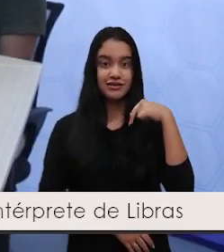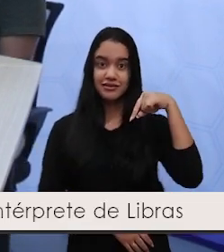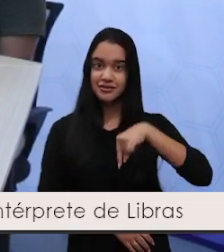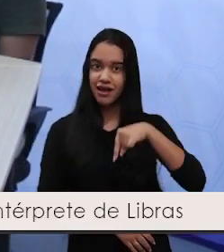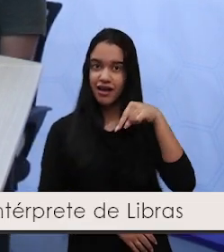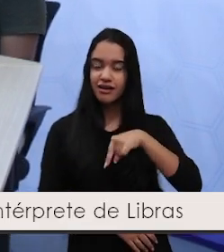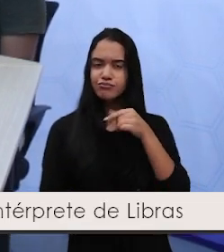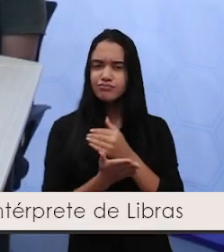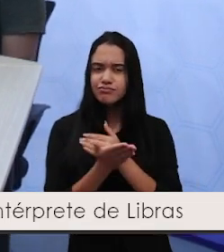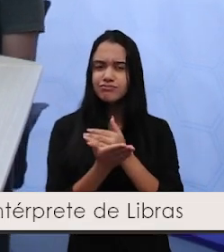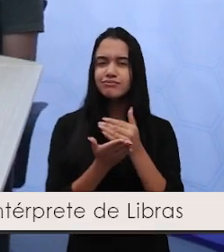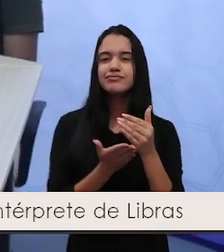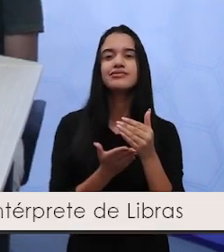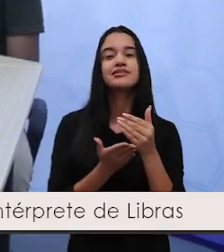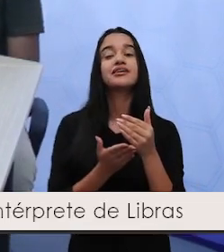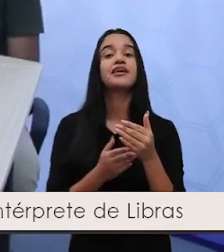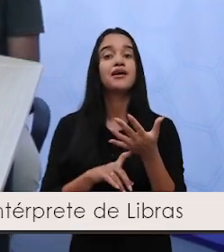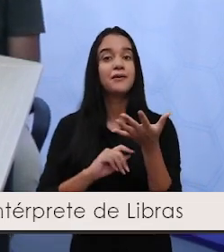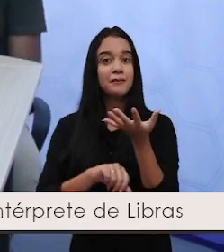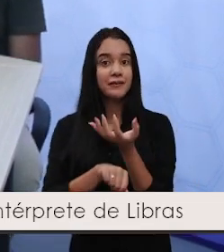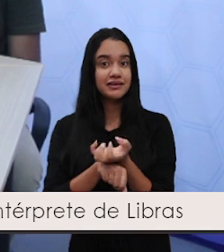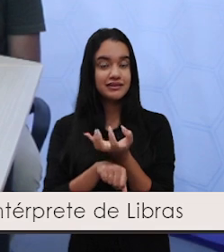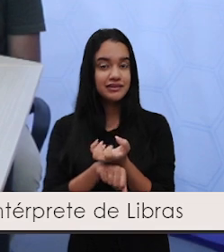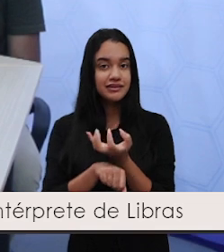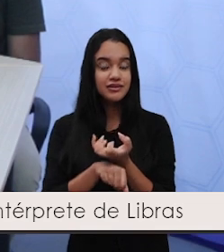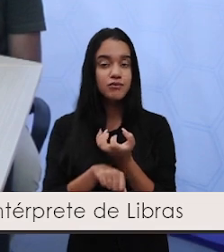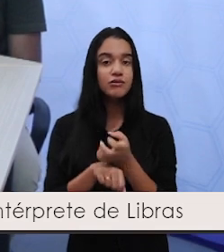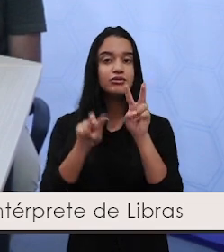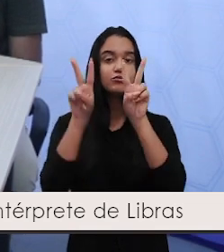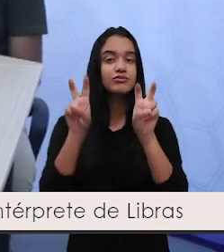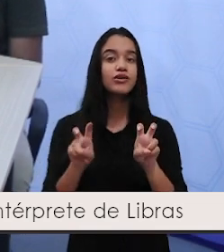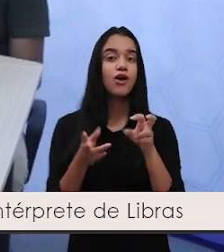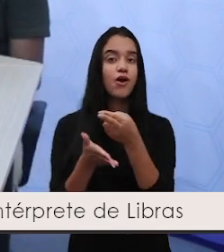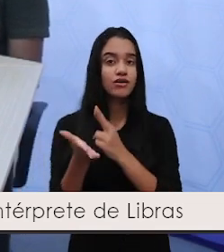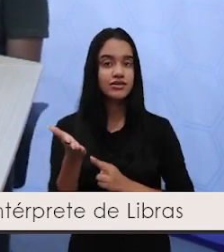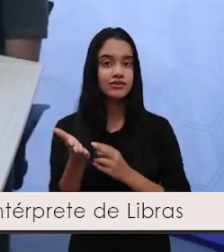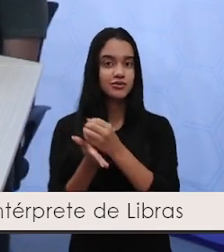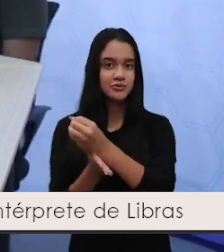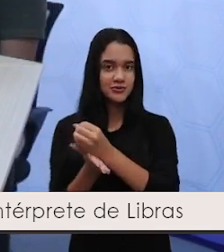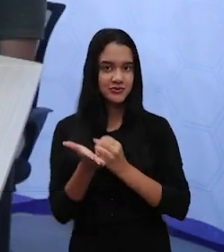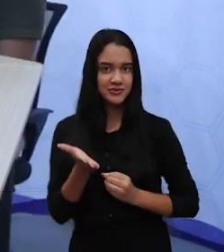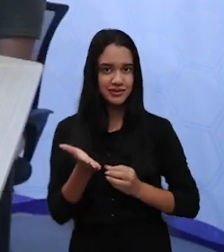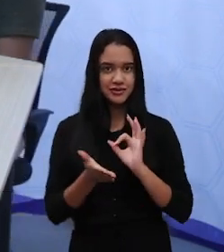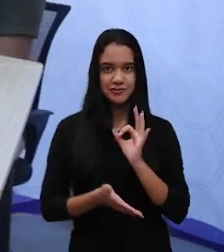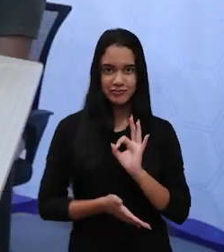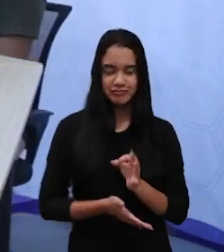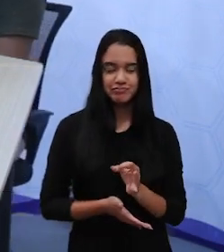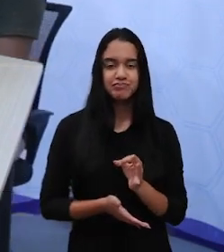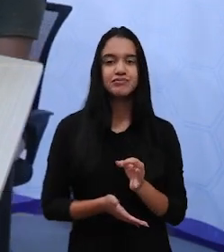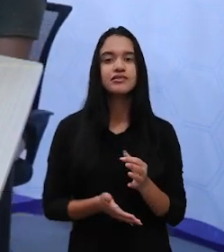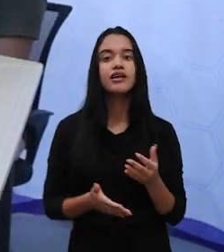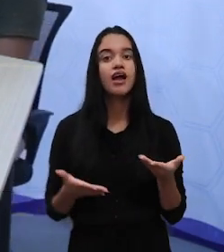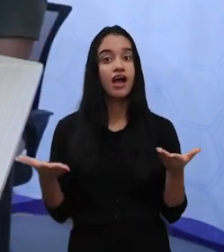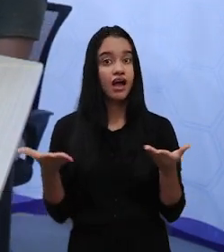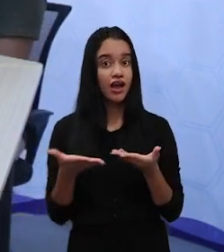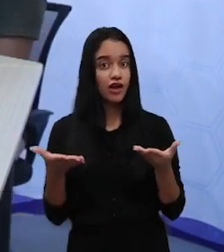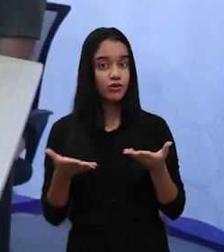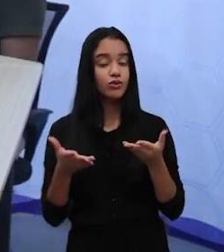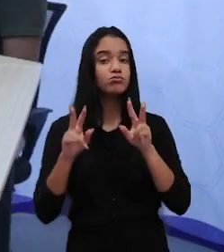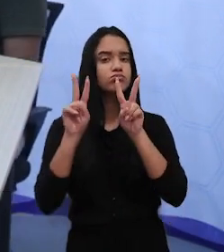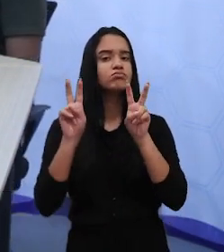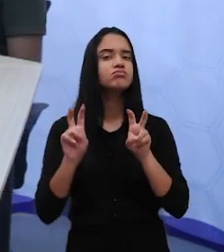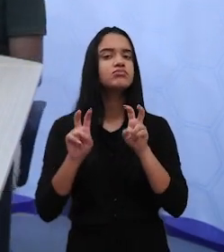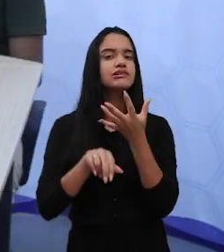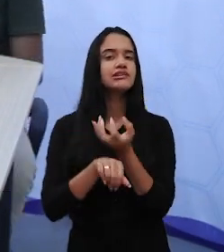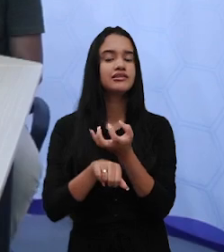dar início a mais uma de nossas disciplinas, intitulada Redação Oficial. A referida disciplina é